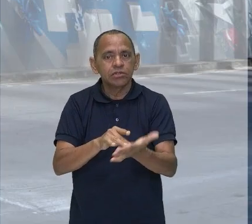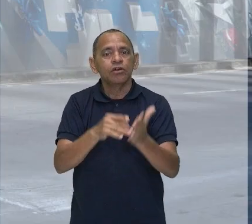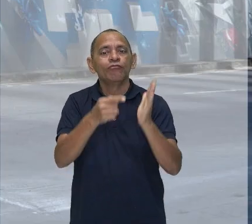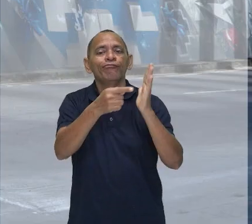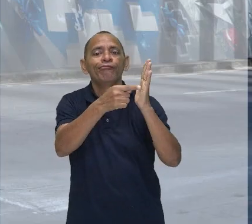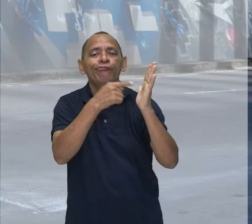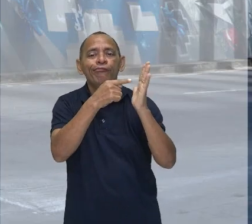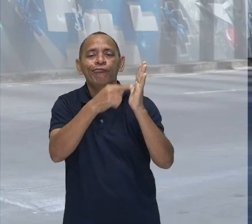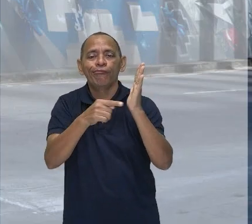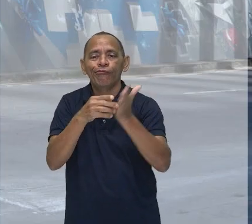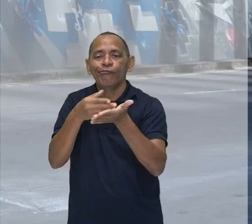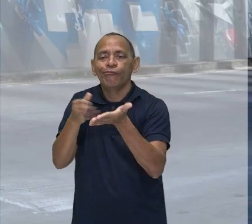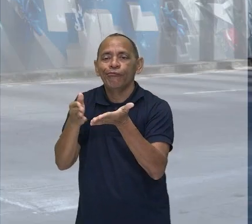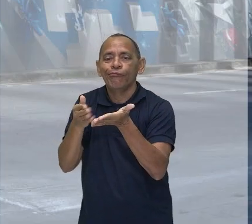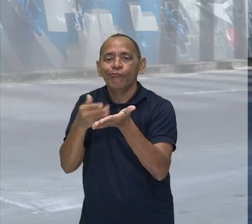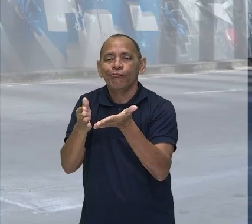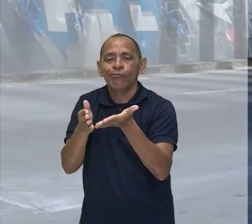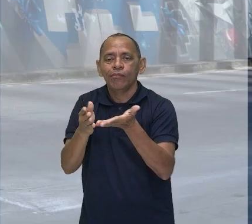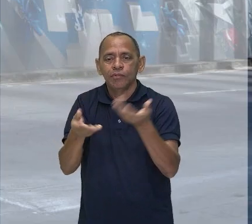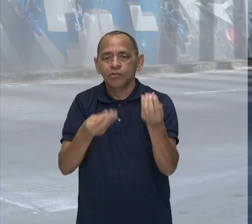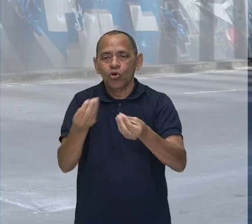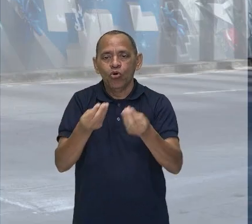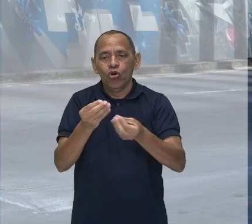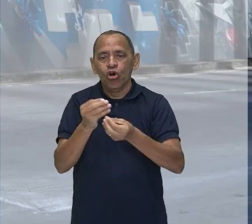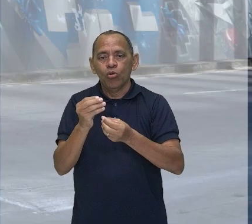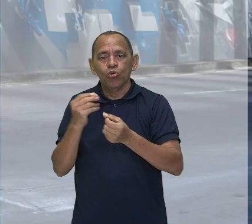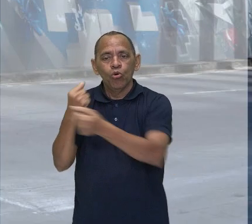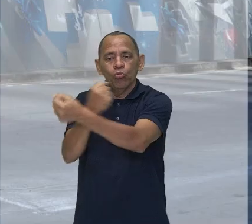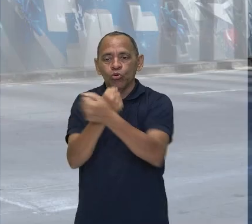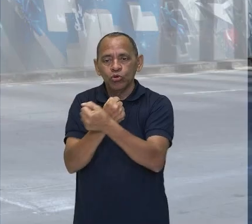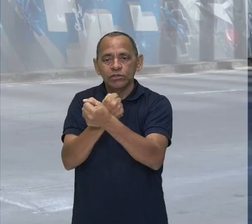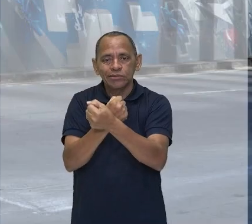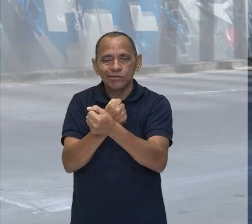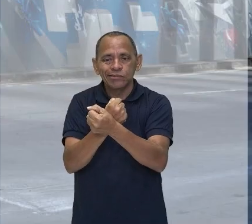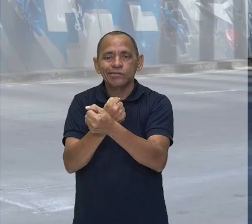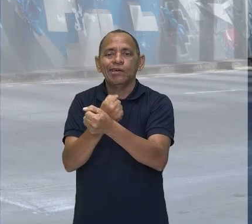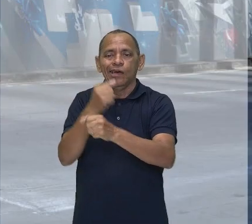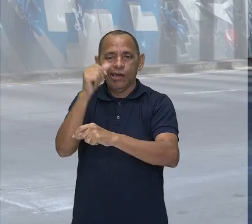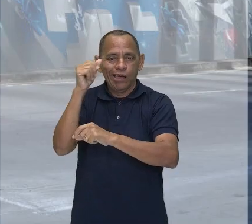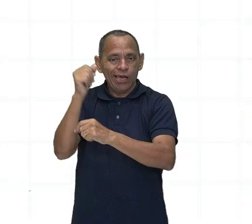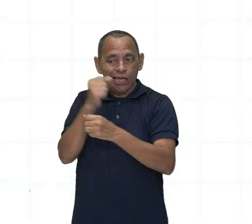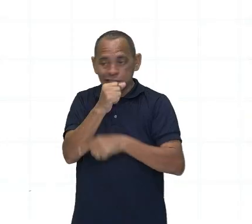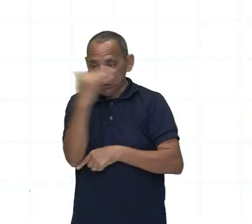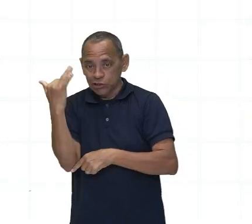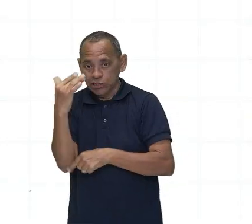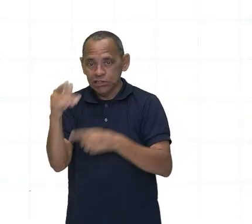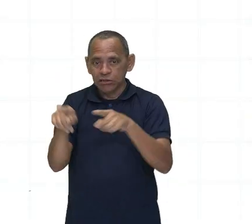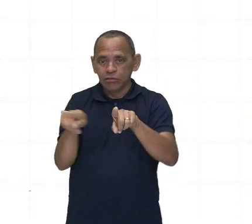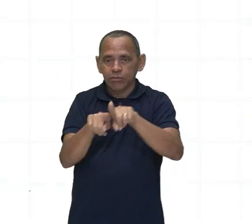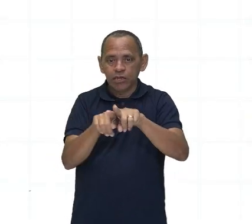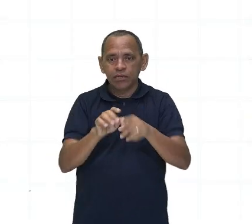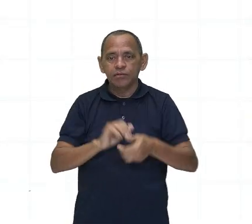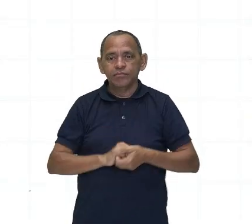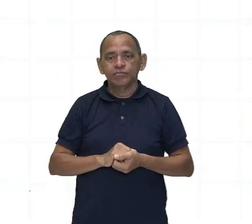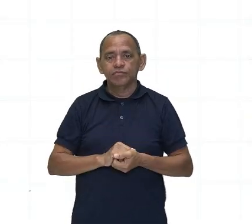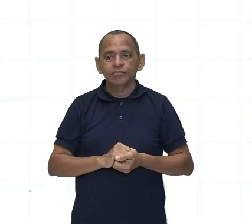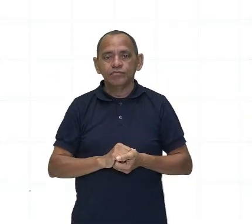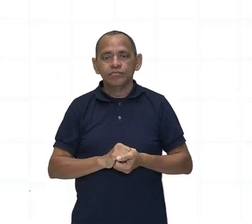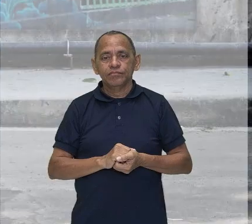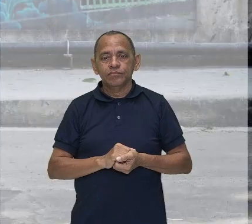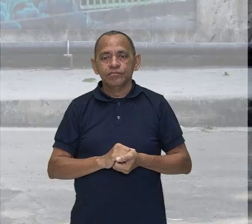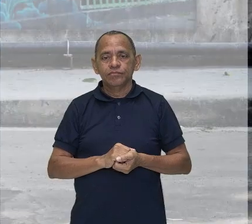de preservar a natureza, tá? Vamos então verificar mais alguns contextos.